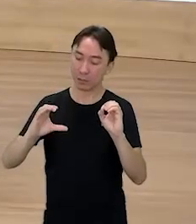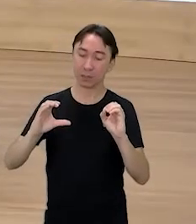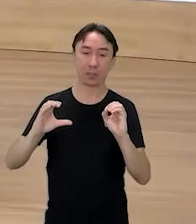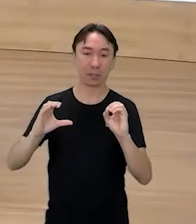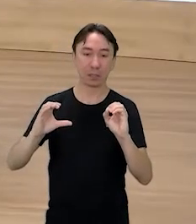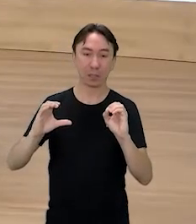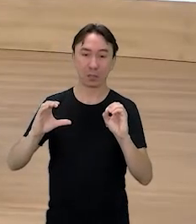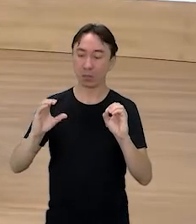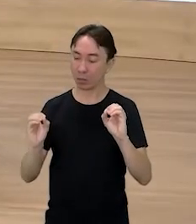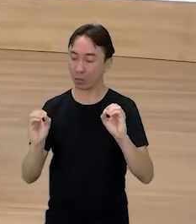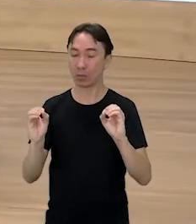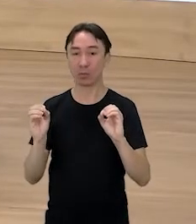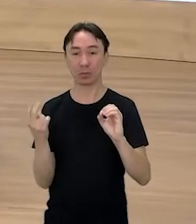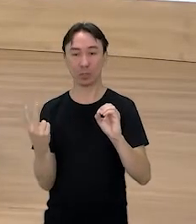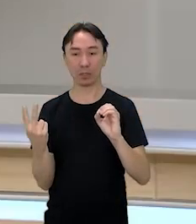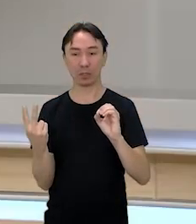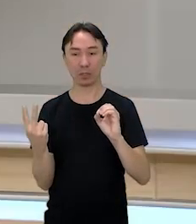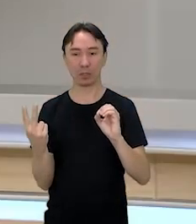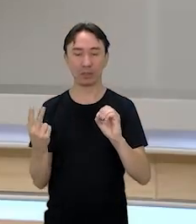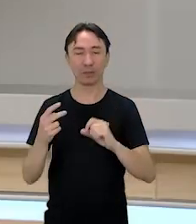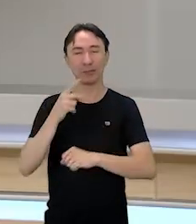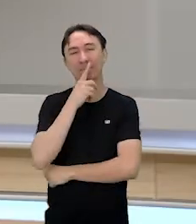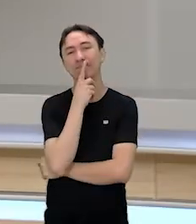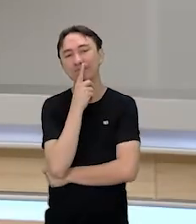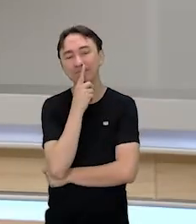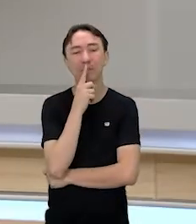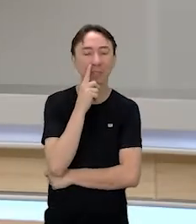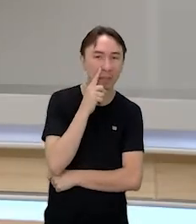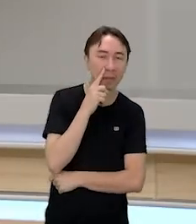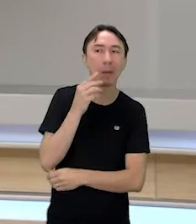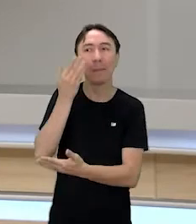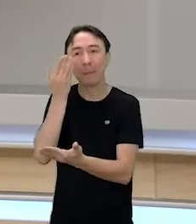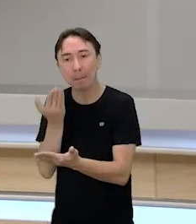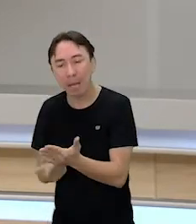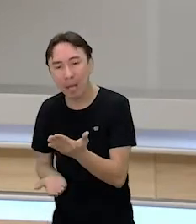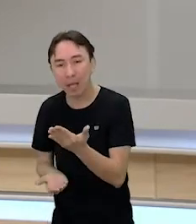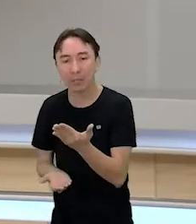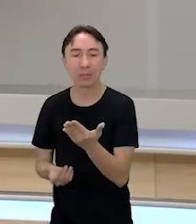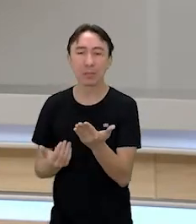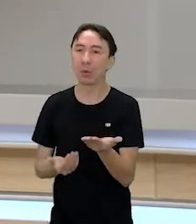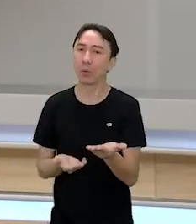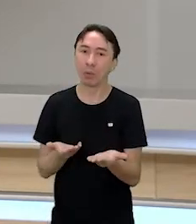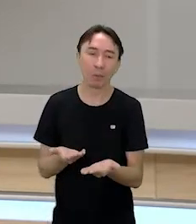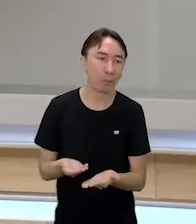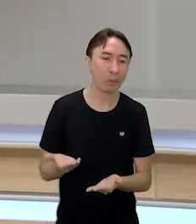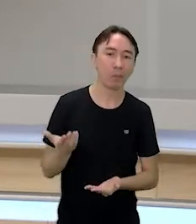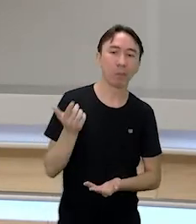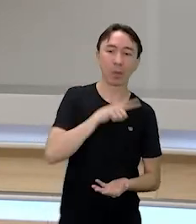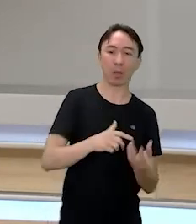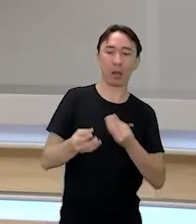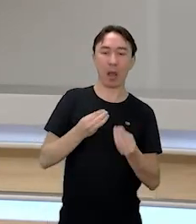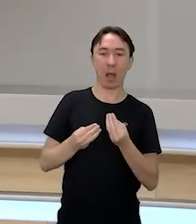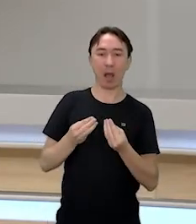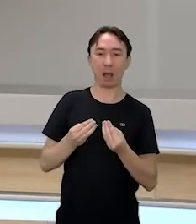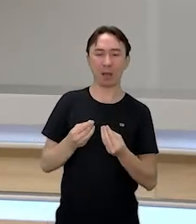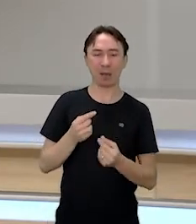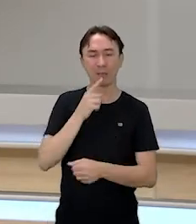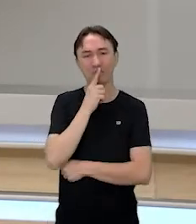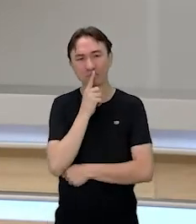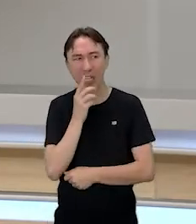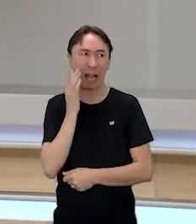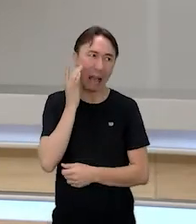material no final? Bom, na minha humilde compreensão, acho que a gente tem perda de material, não é isso? Por que seria a